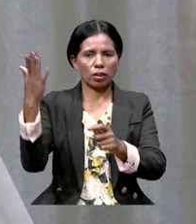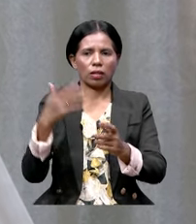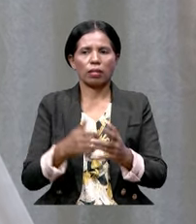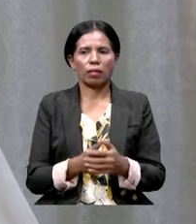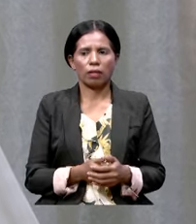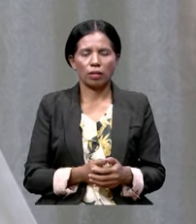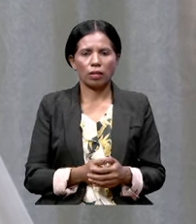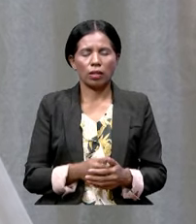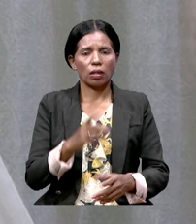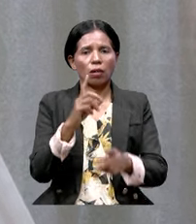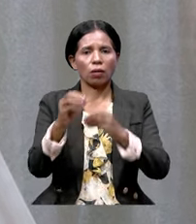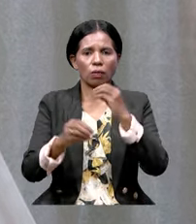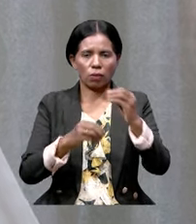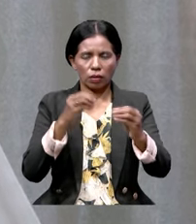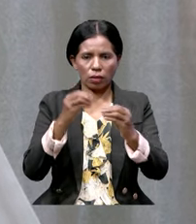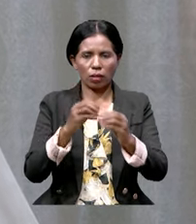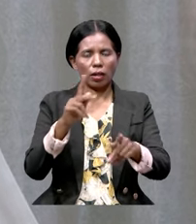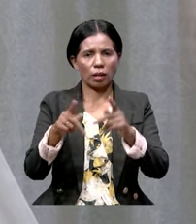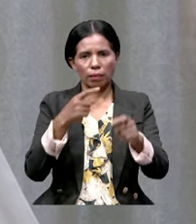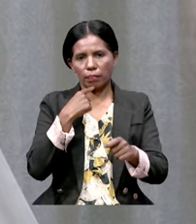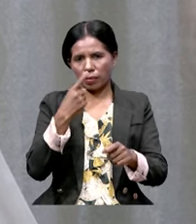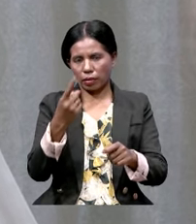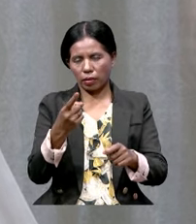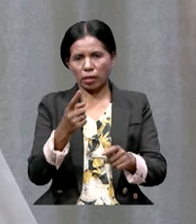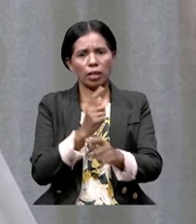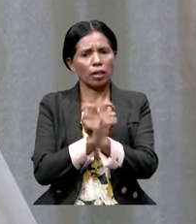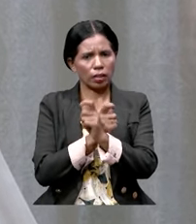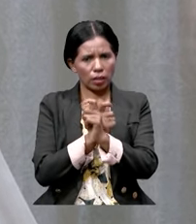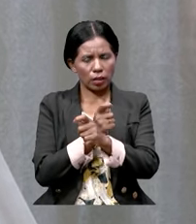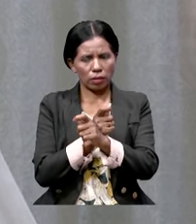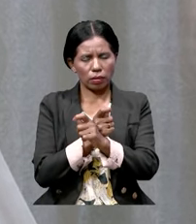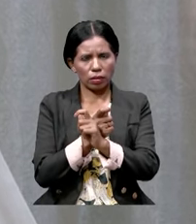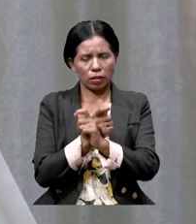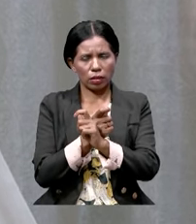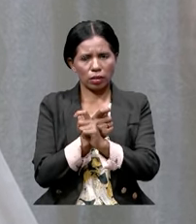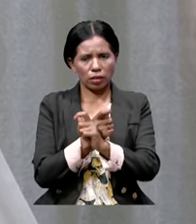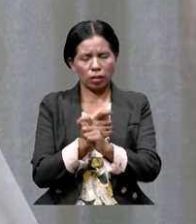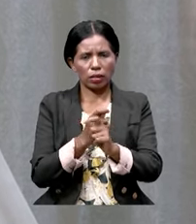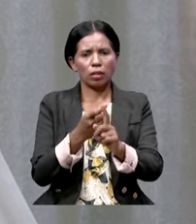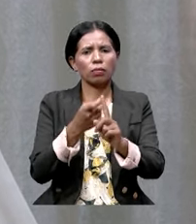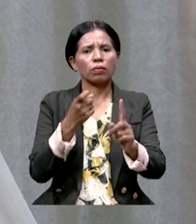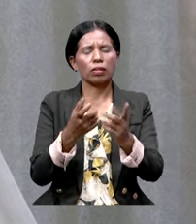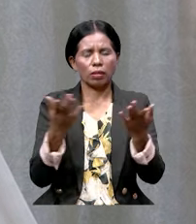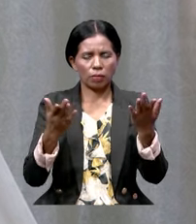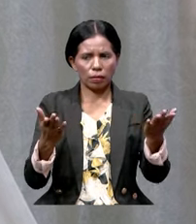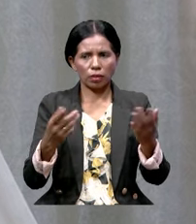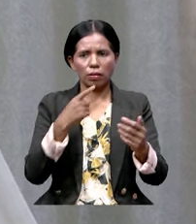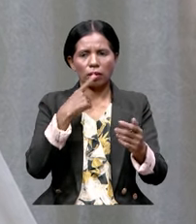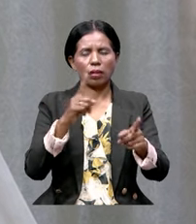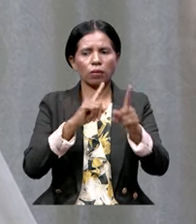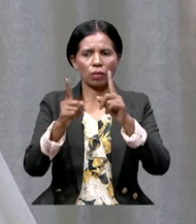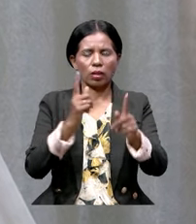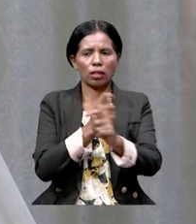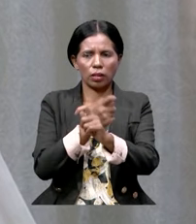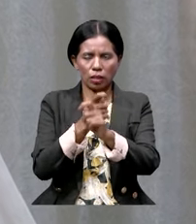Neve, quando a pá, é uma de hanbe, ter tu, né? Ninha origem, né? Ou isso, balo de hankatato qual ia ter tu,